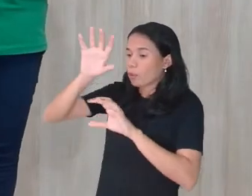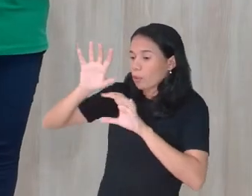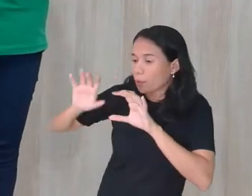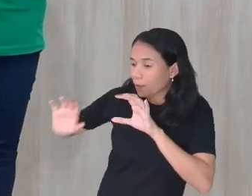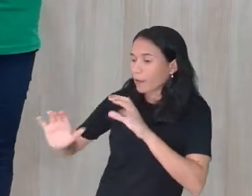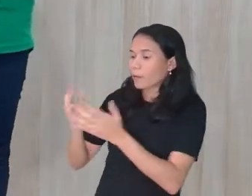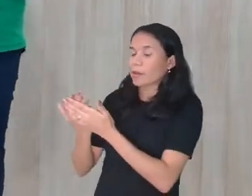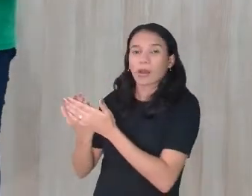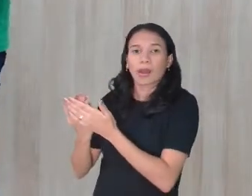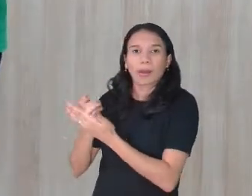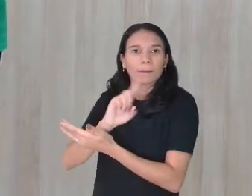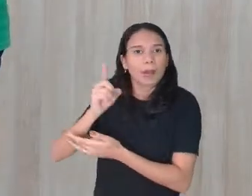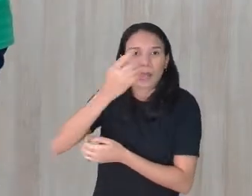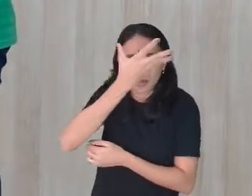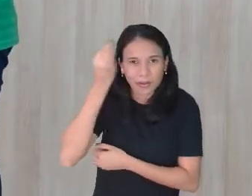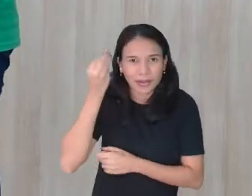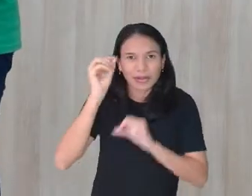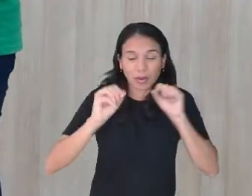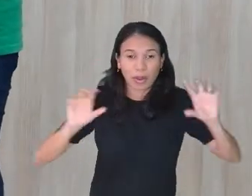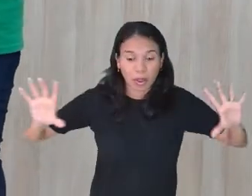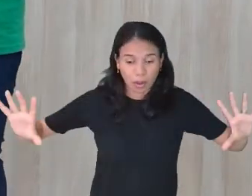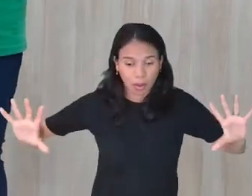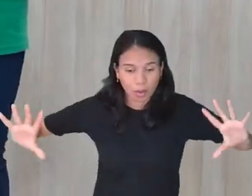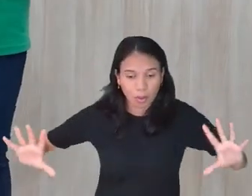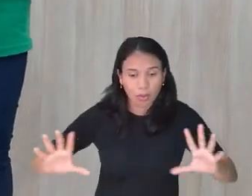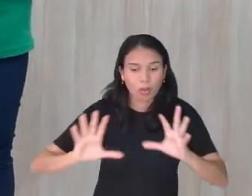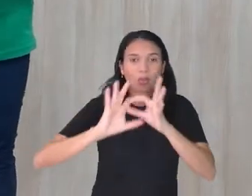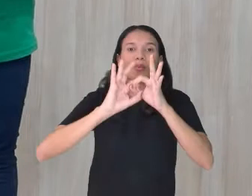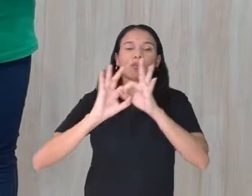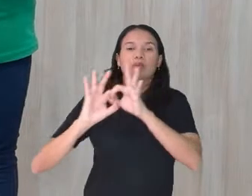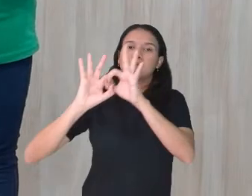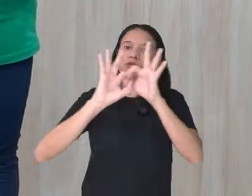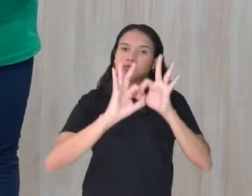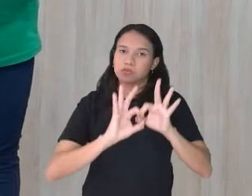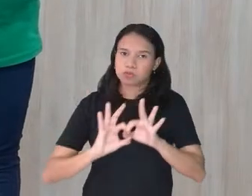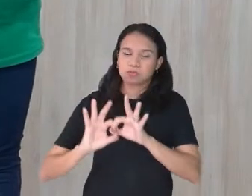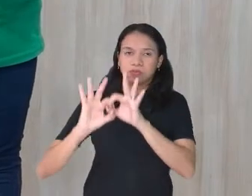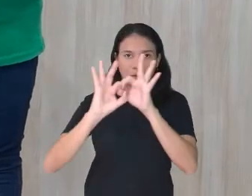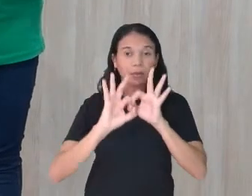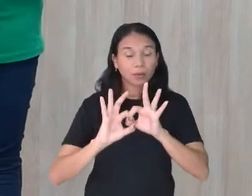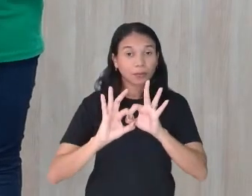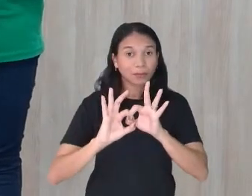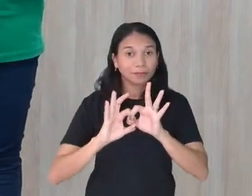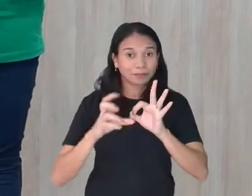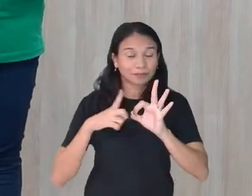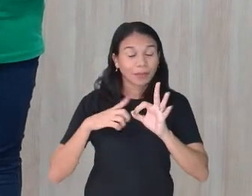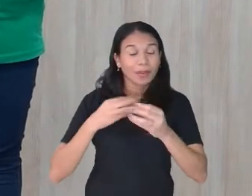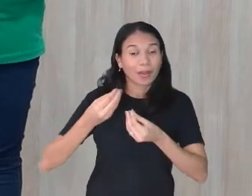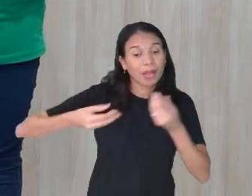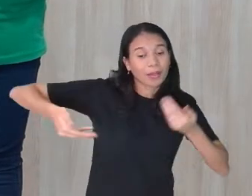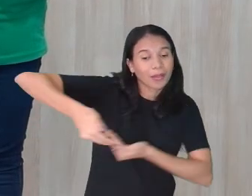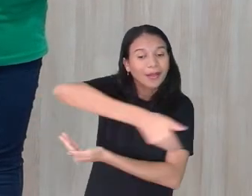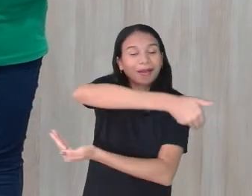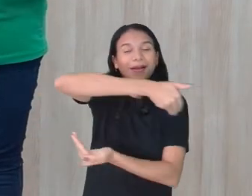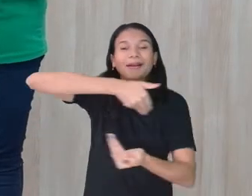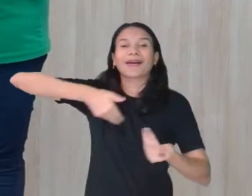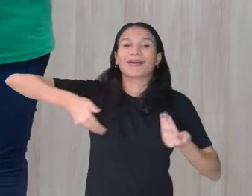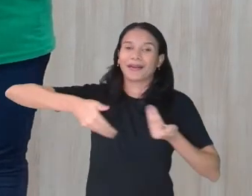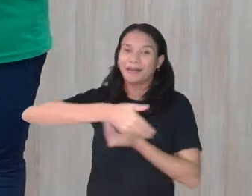litosfera, mas a gente não pode esquecer que tudo isso aí está integrado e se comunicando,